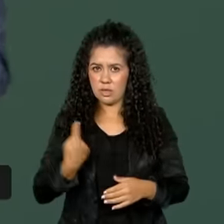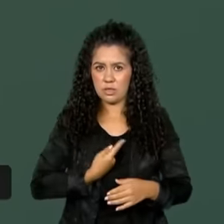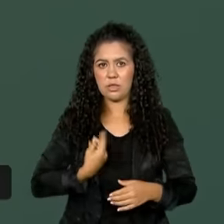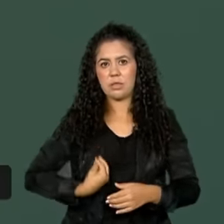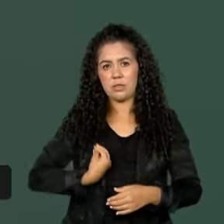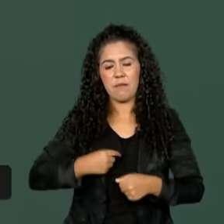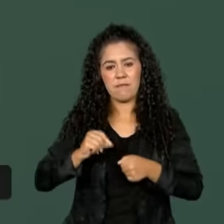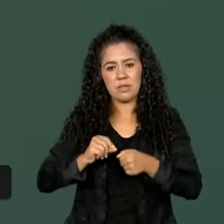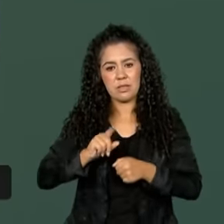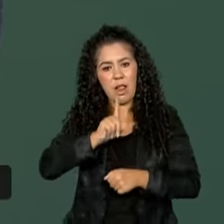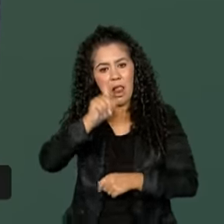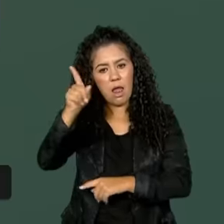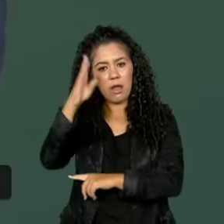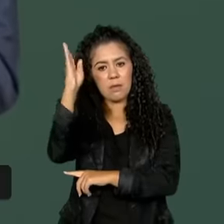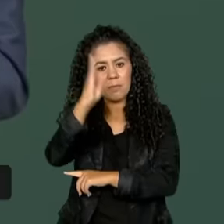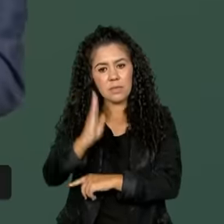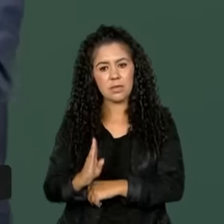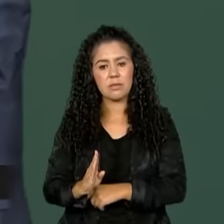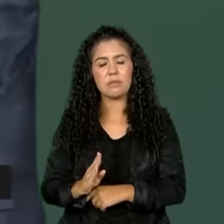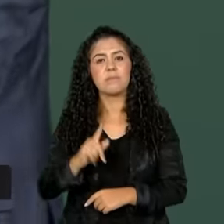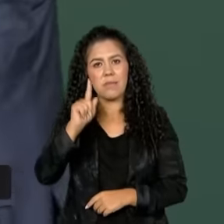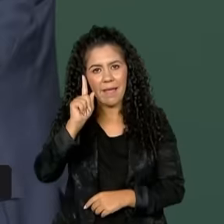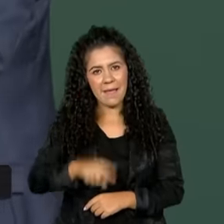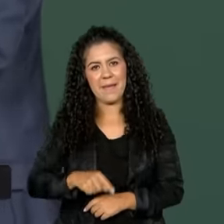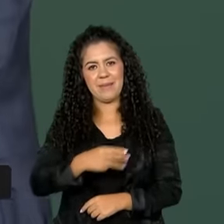Brasil. A Marina